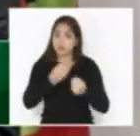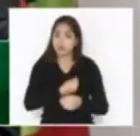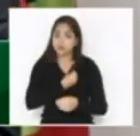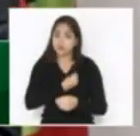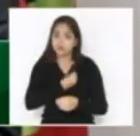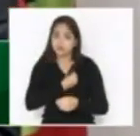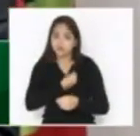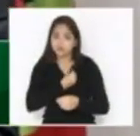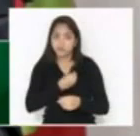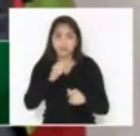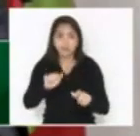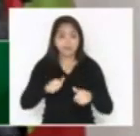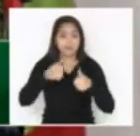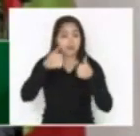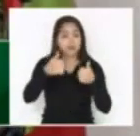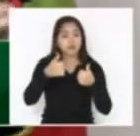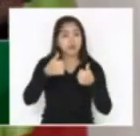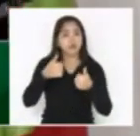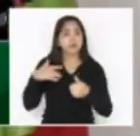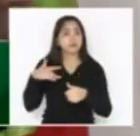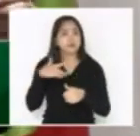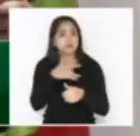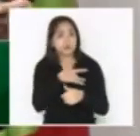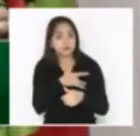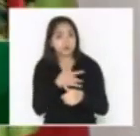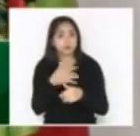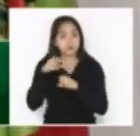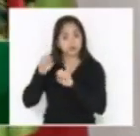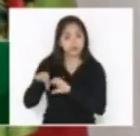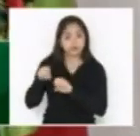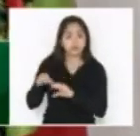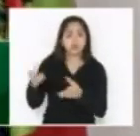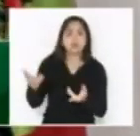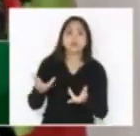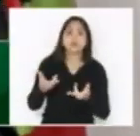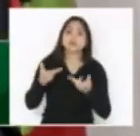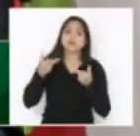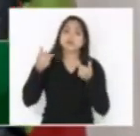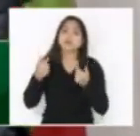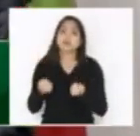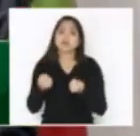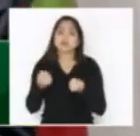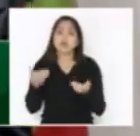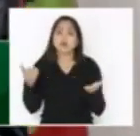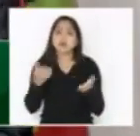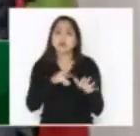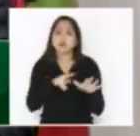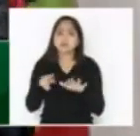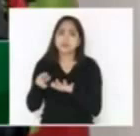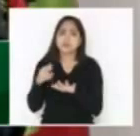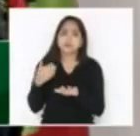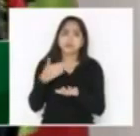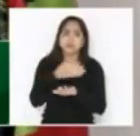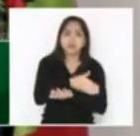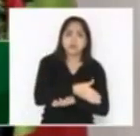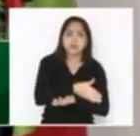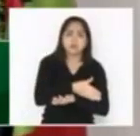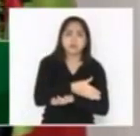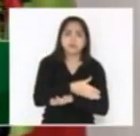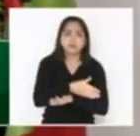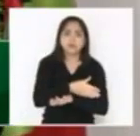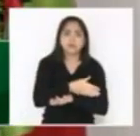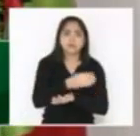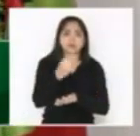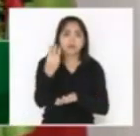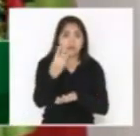estou falando na qualidade da saúde, eu estou falando numa educação de qualidade. Eu estive agora semana passada visitando 3 colégios da minha cidade